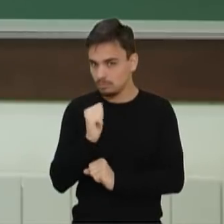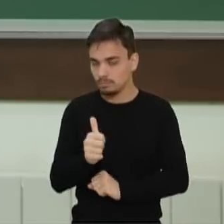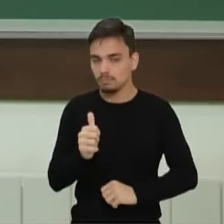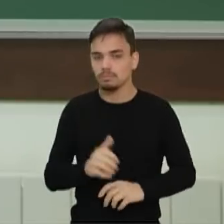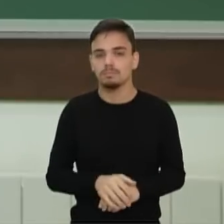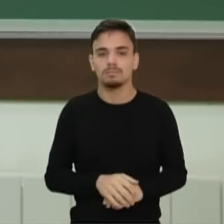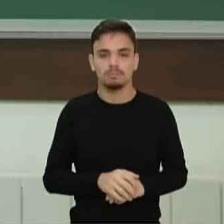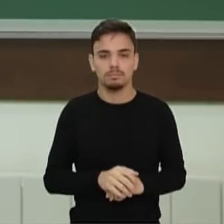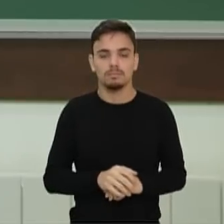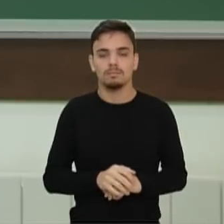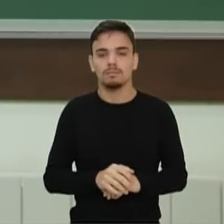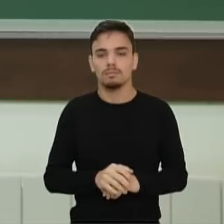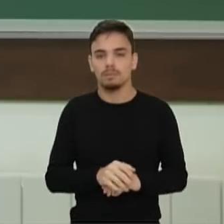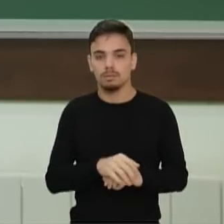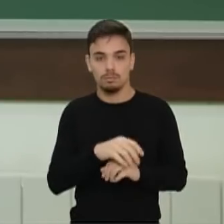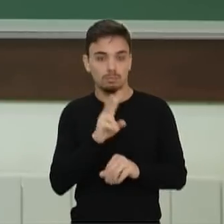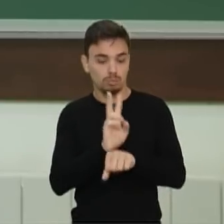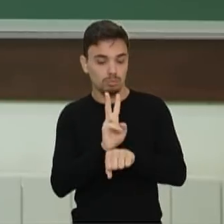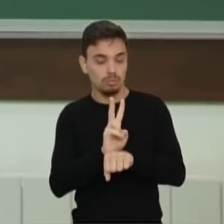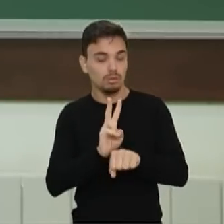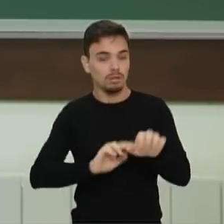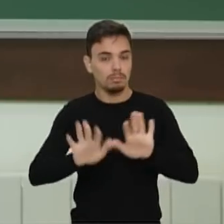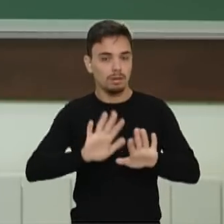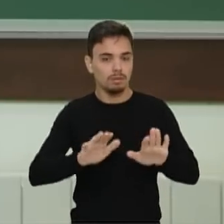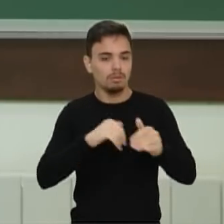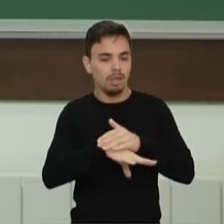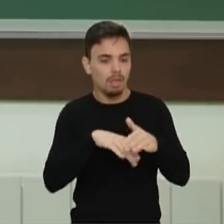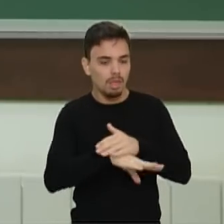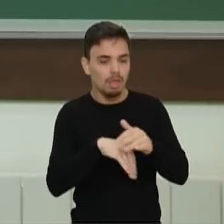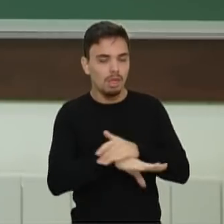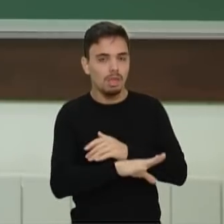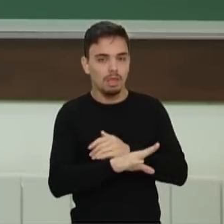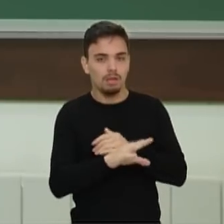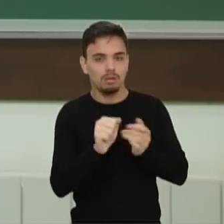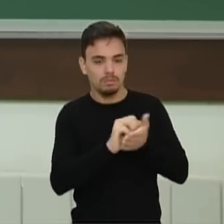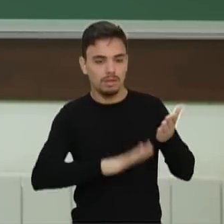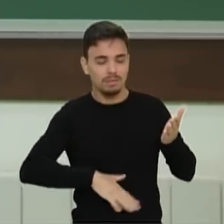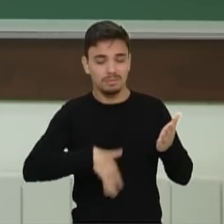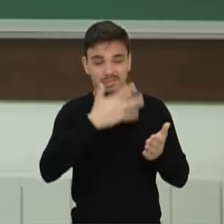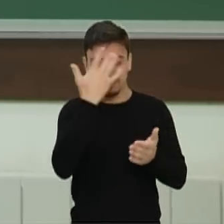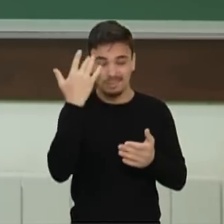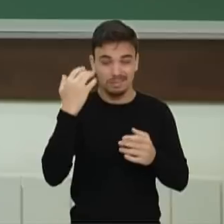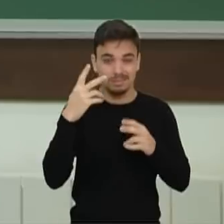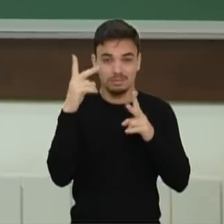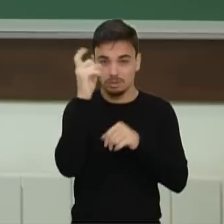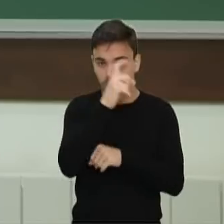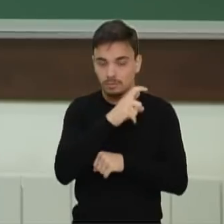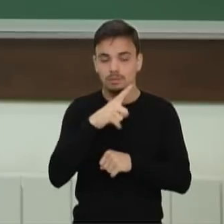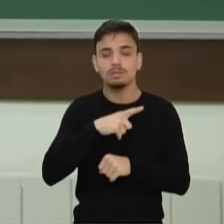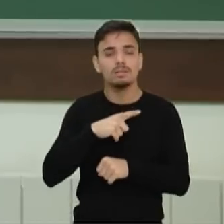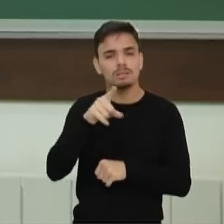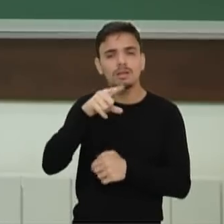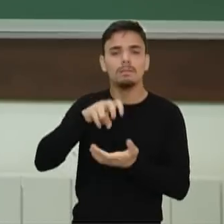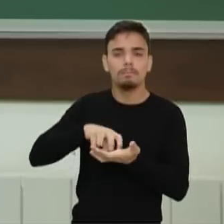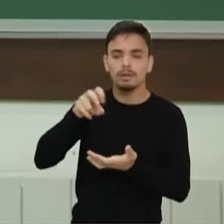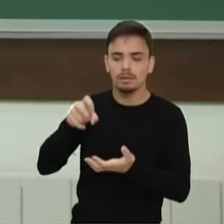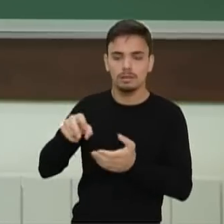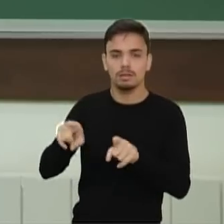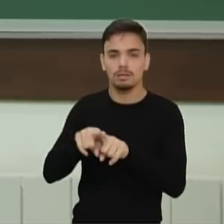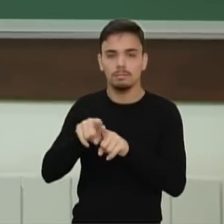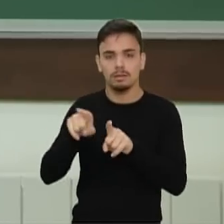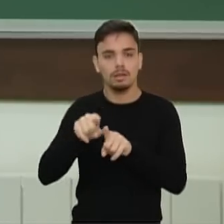não acumularem atividades. Vão fazendo, né? Vocês têm aí a manhã inteira ou à tarde, se